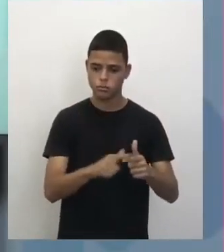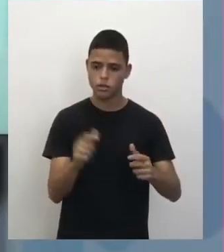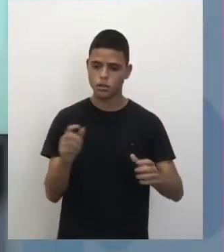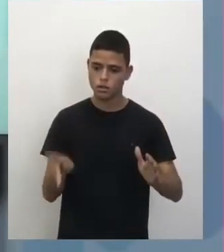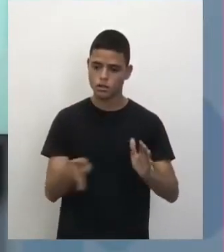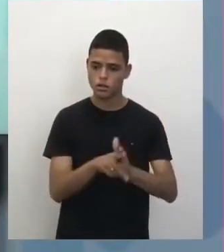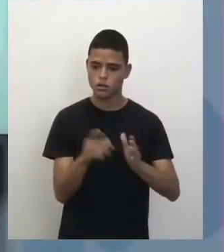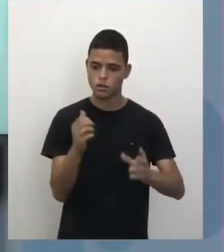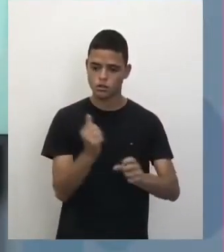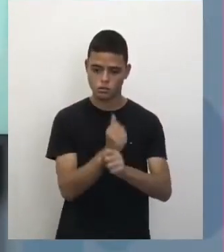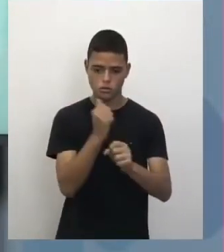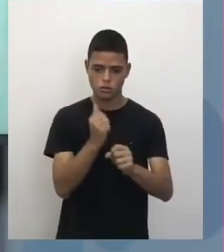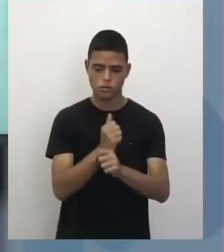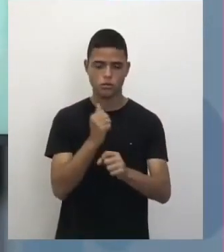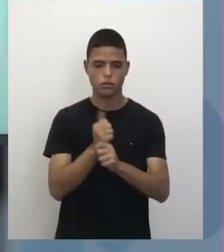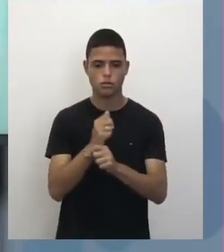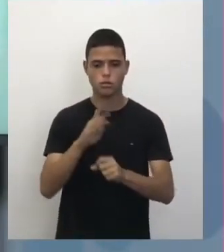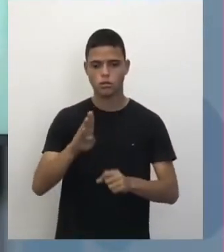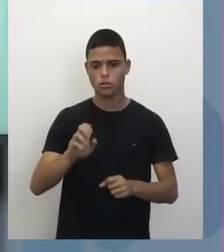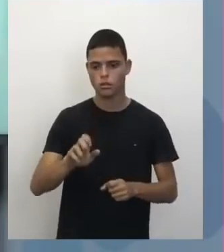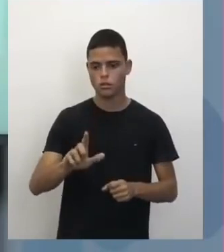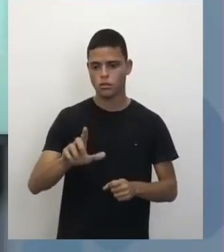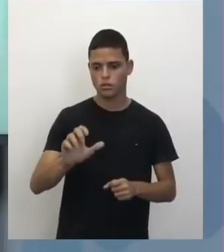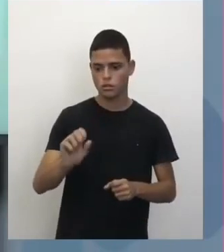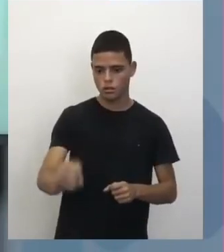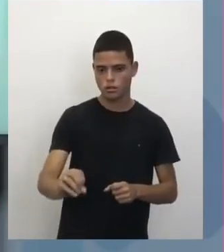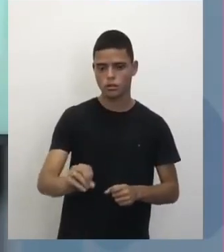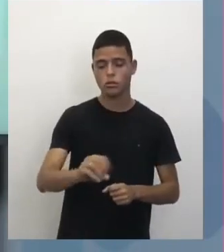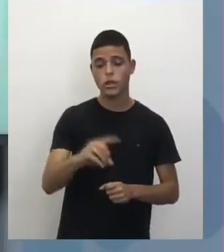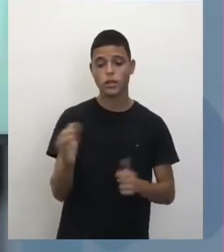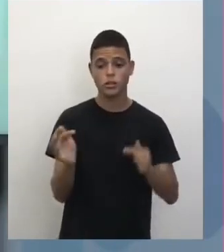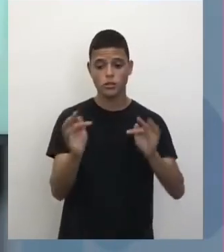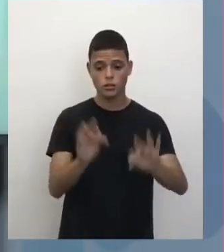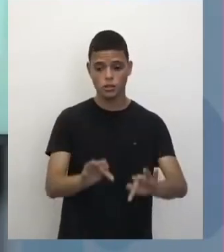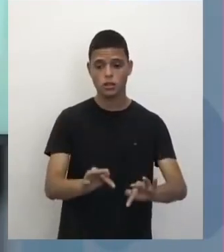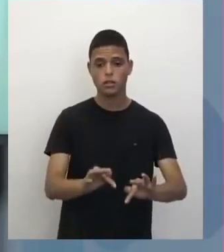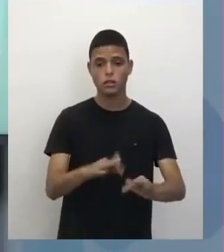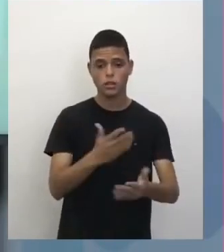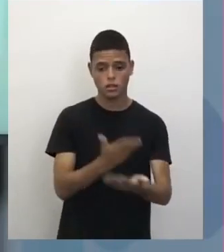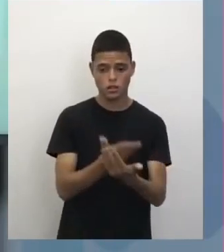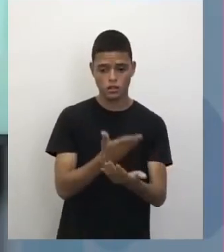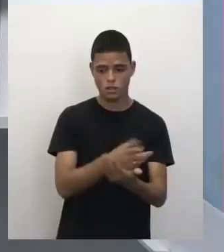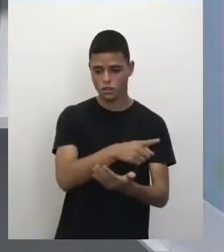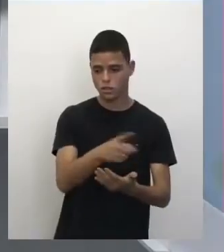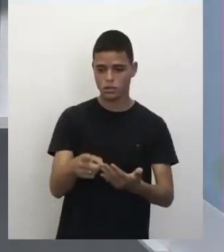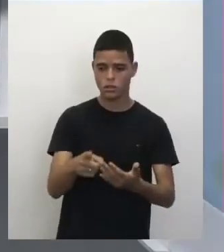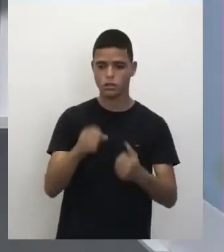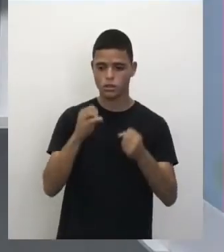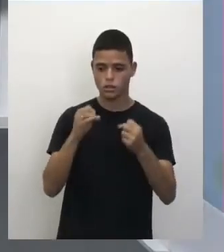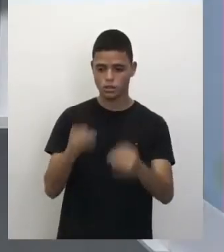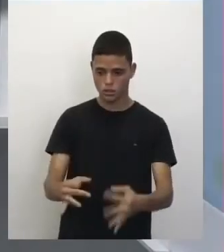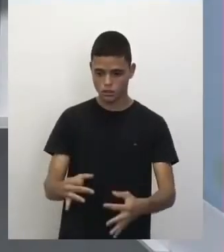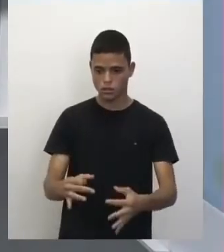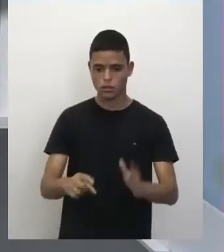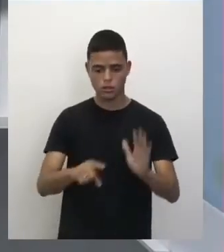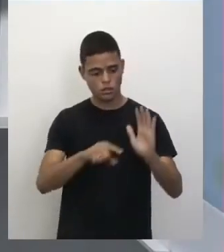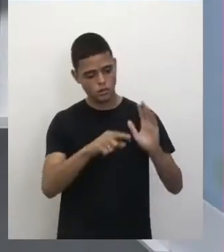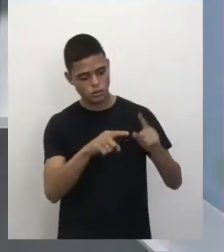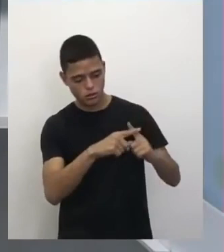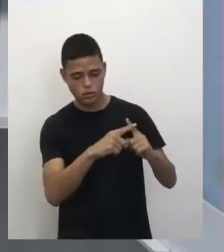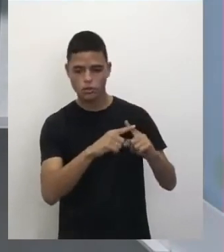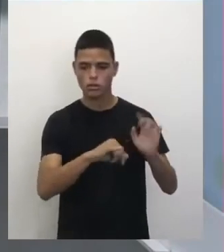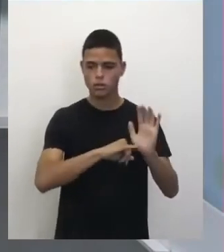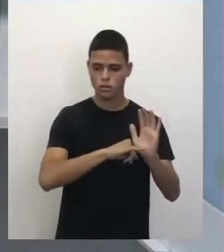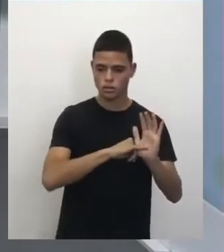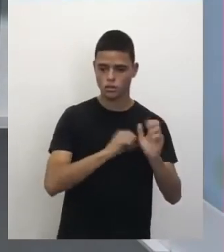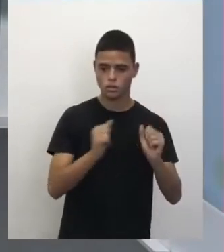Belo Monte. Eu queria que você acompanhasse com a gente, aí na parte final da aula você tecesse seus comentários sobre os pontos positivos e negativos ali observados. Você acompanha com a